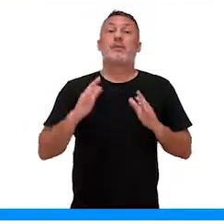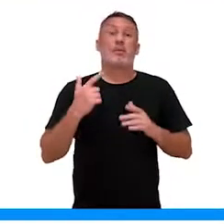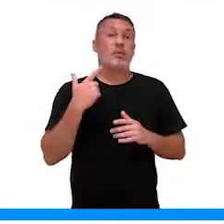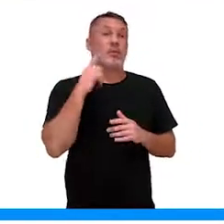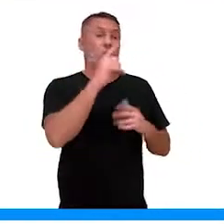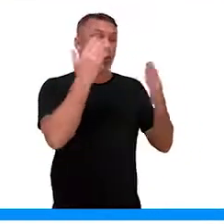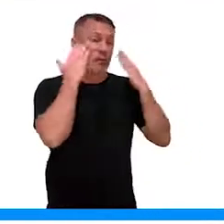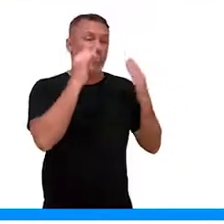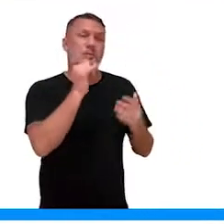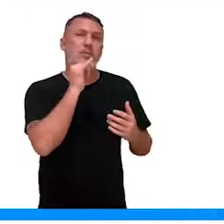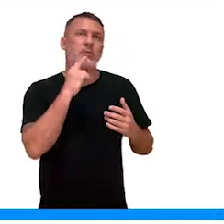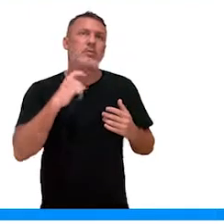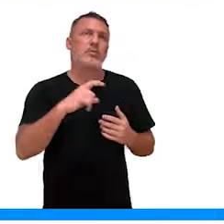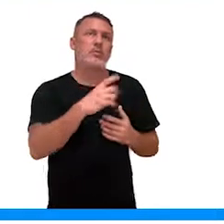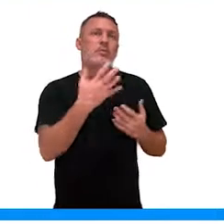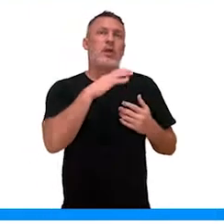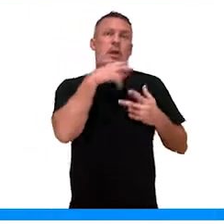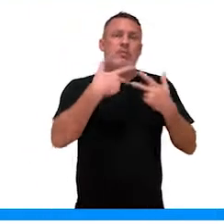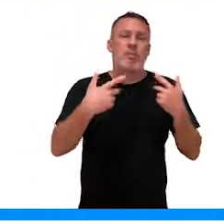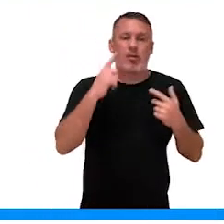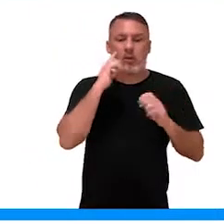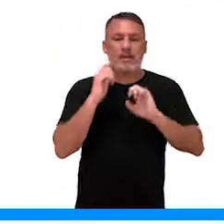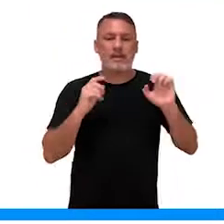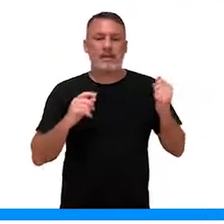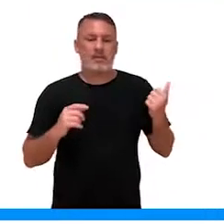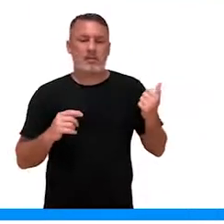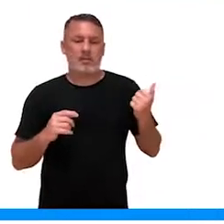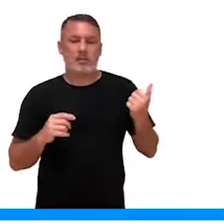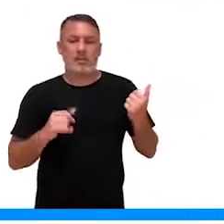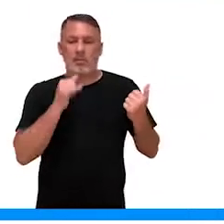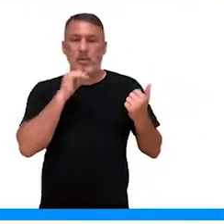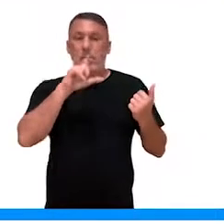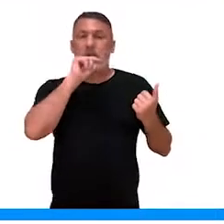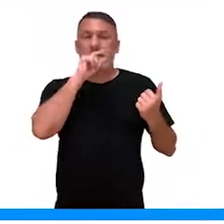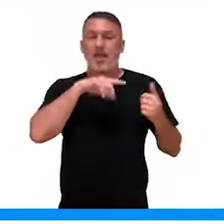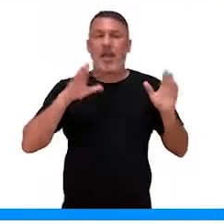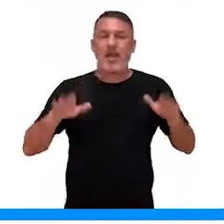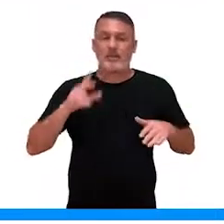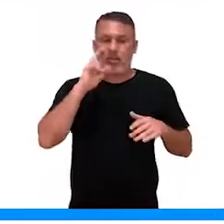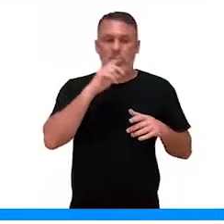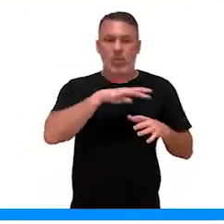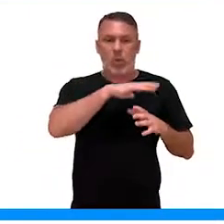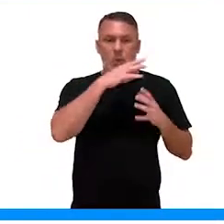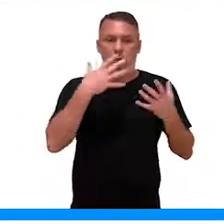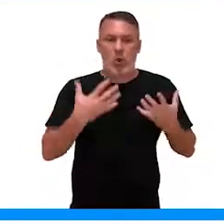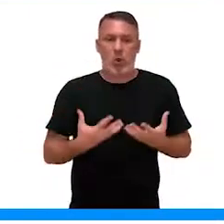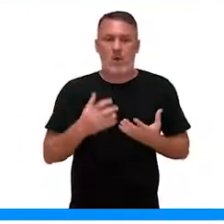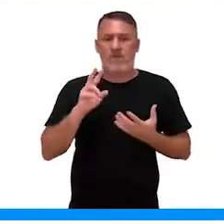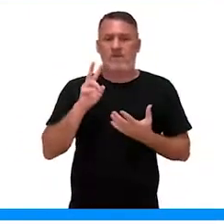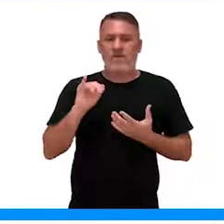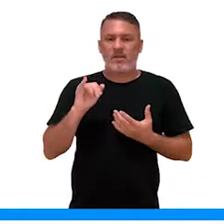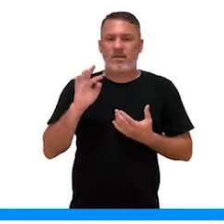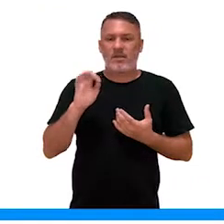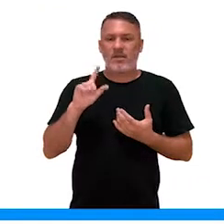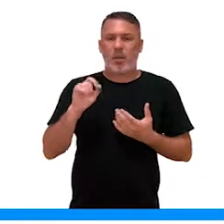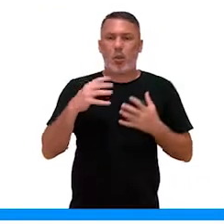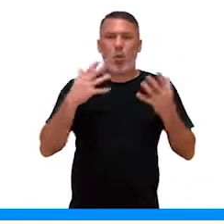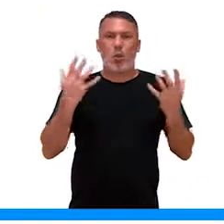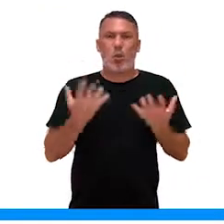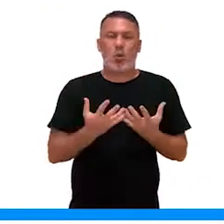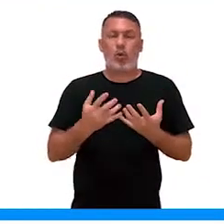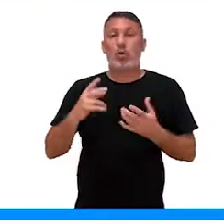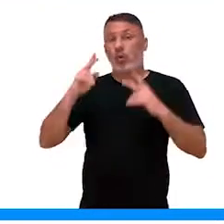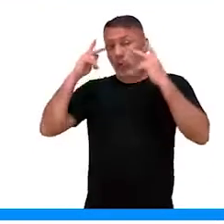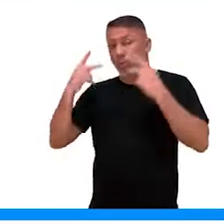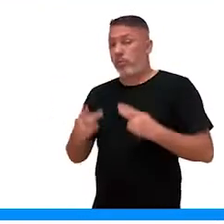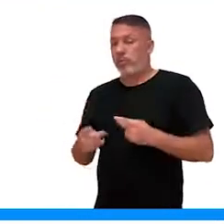com outro embrião aí que está à esquerda, que é o de uma ave, olha a quantidade de vitelo presente. Então, o saco vitelínico ele é